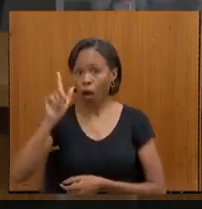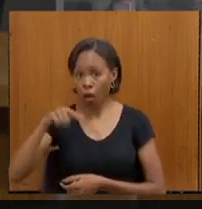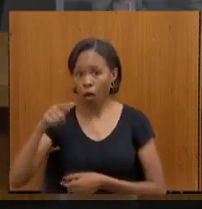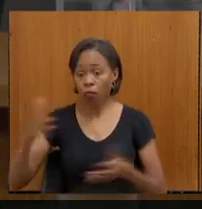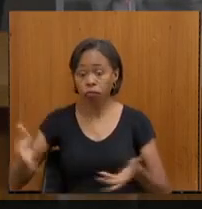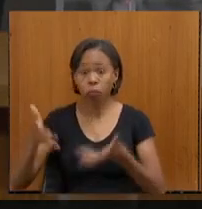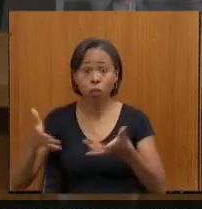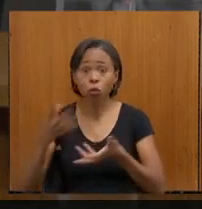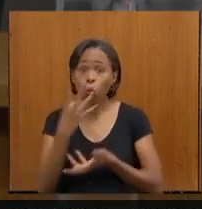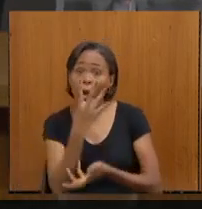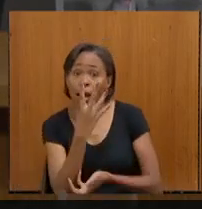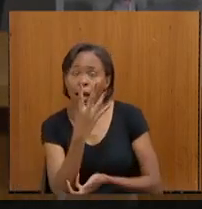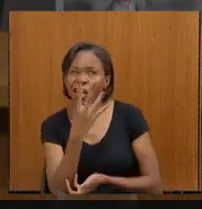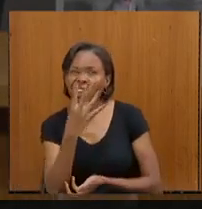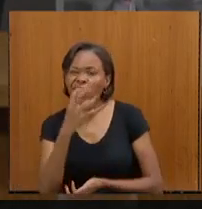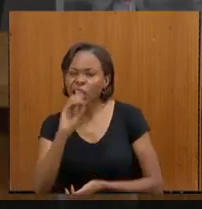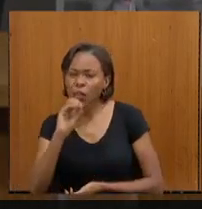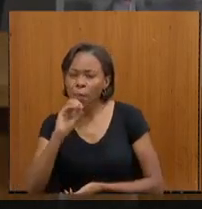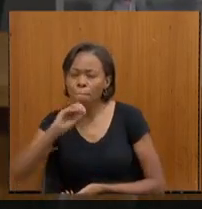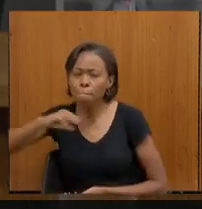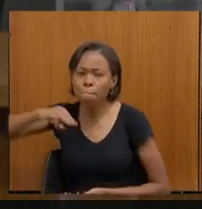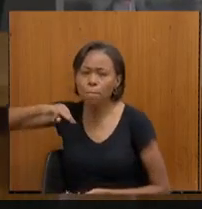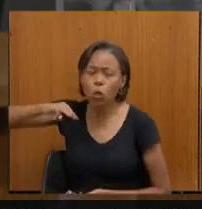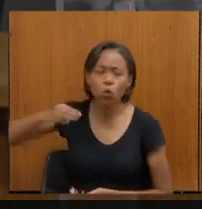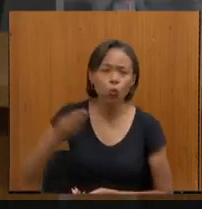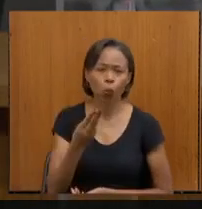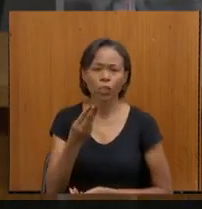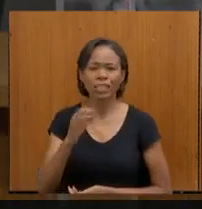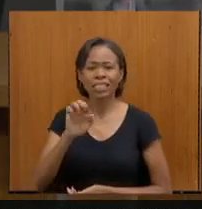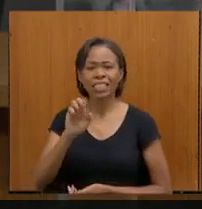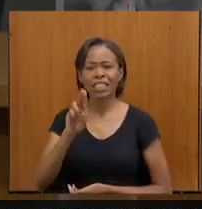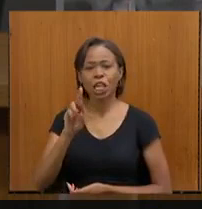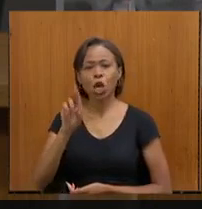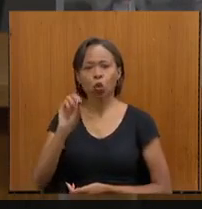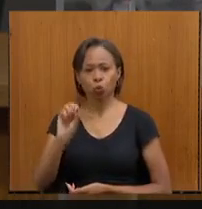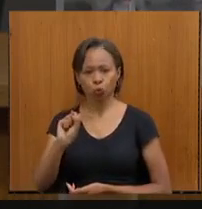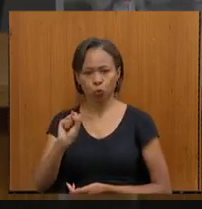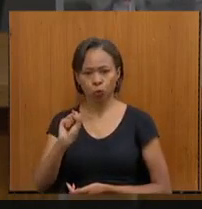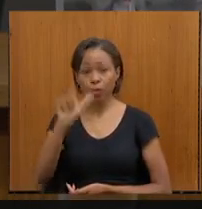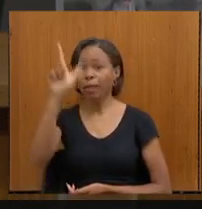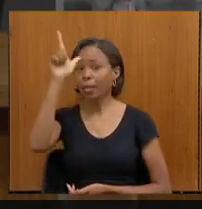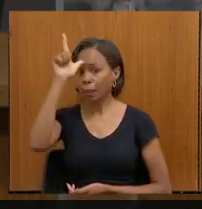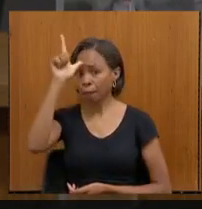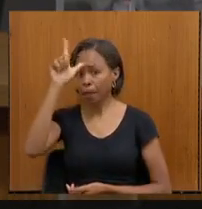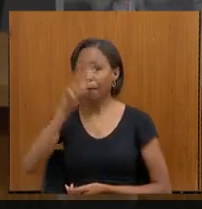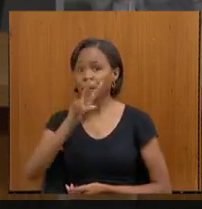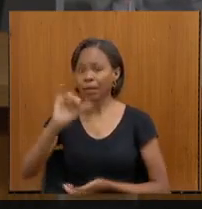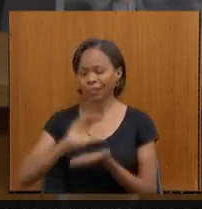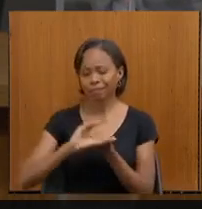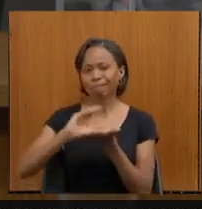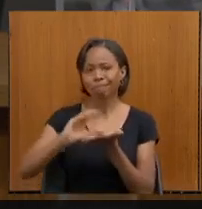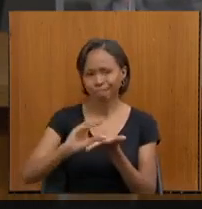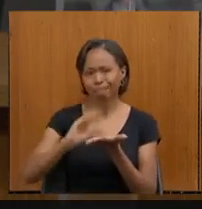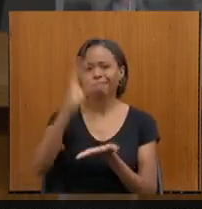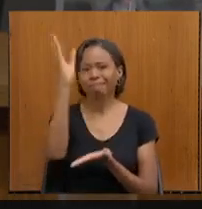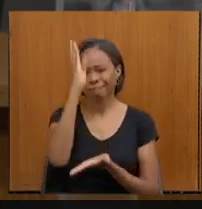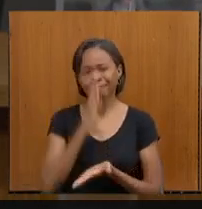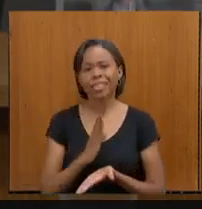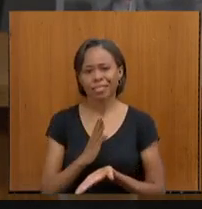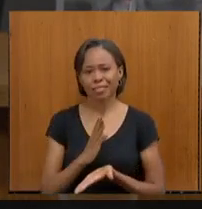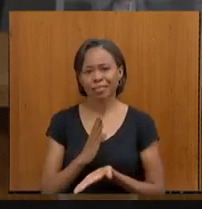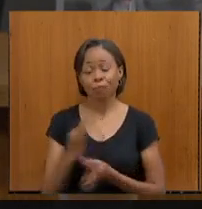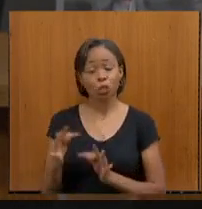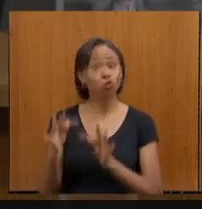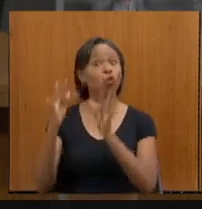momento de quase 40 milhões de euros que a Alemanha vai investir no Brasil para o momento dessa tecnologia